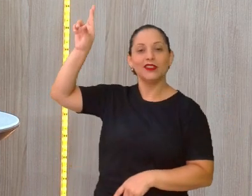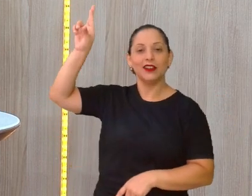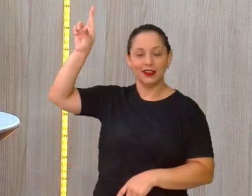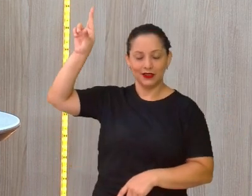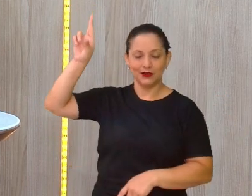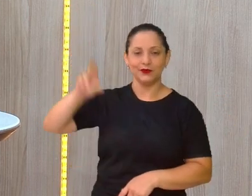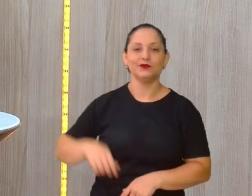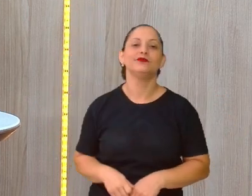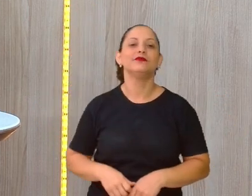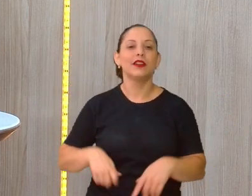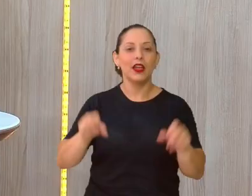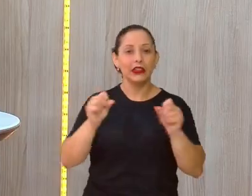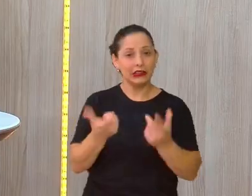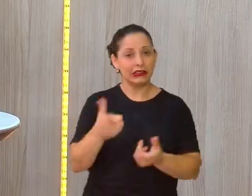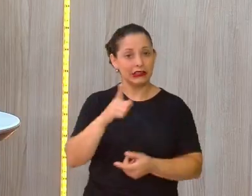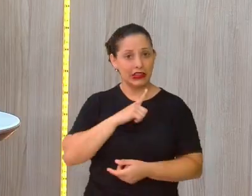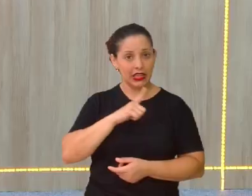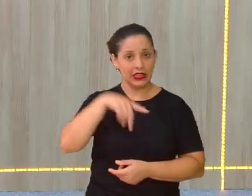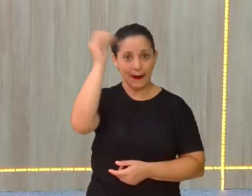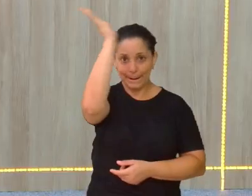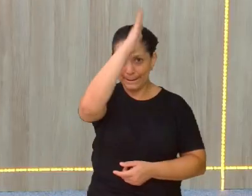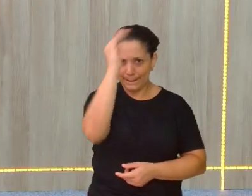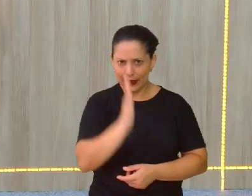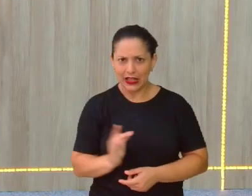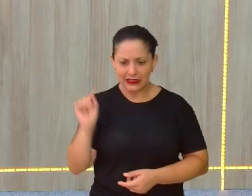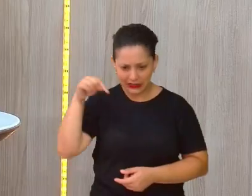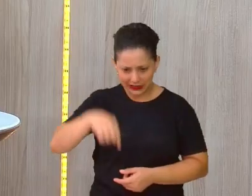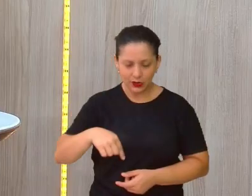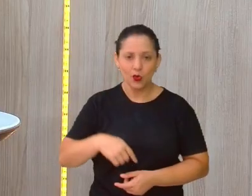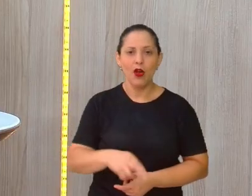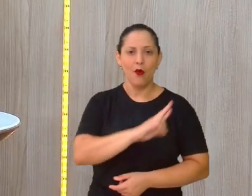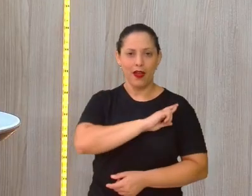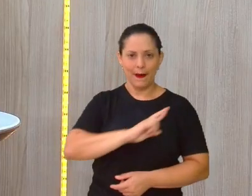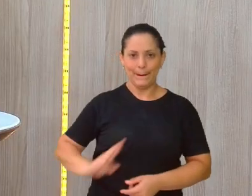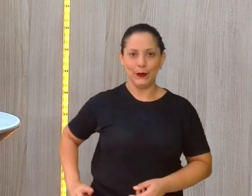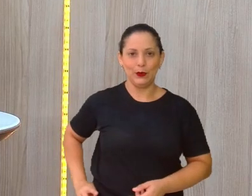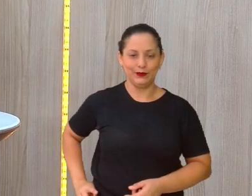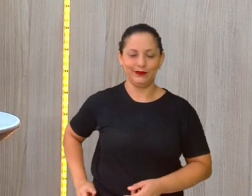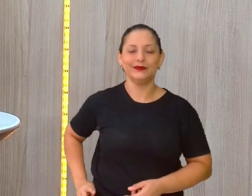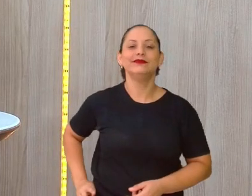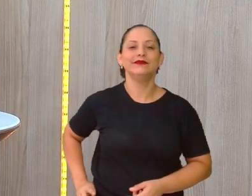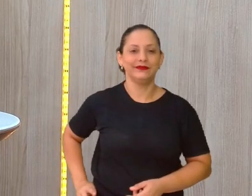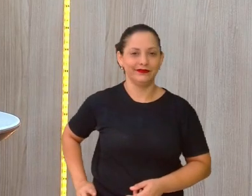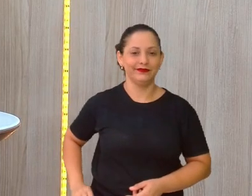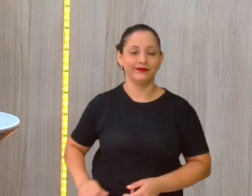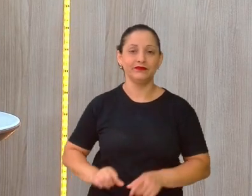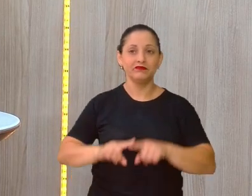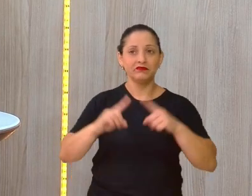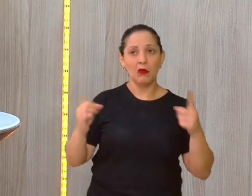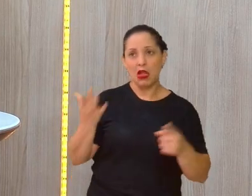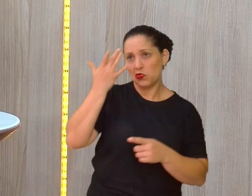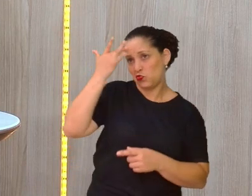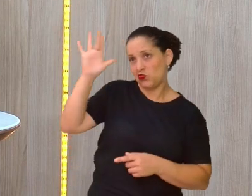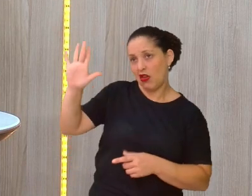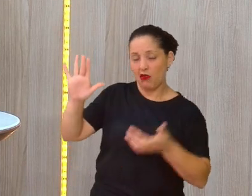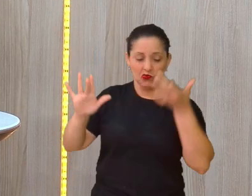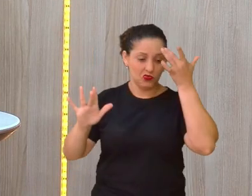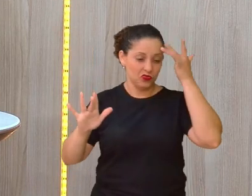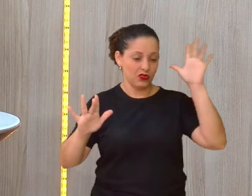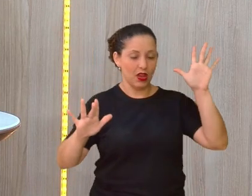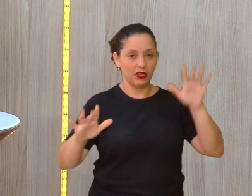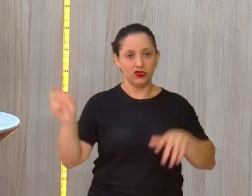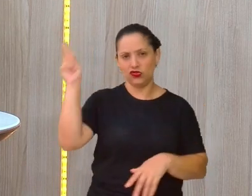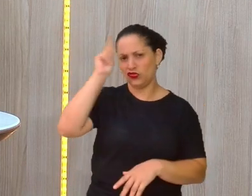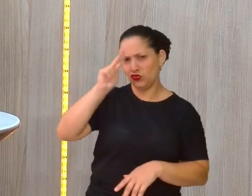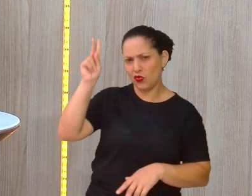sistema republicano, né? O Brasil é uma república. E outra coisa que muitas vezes a gente nem sabe, né? Mas na história a gente